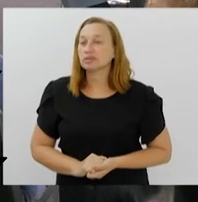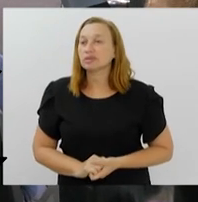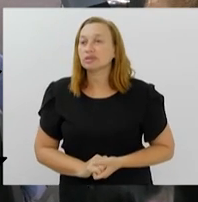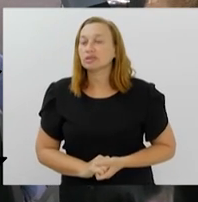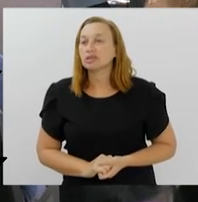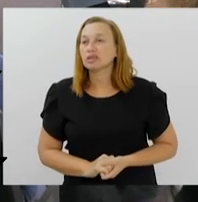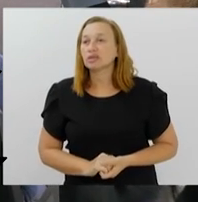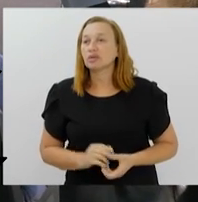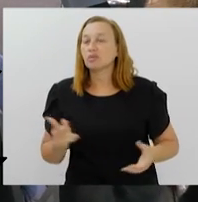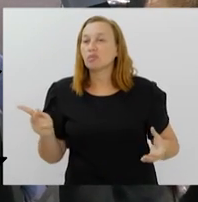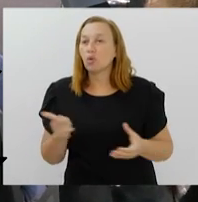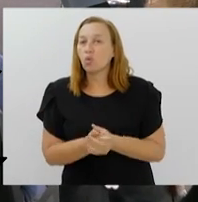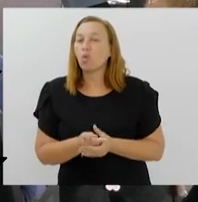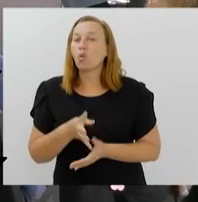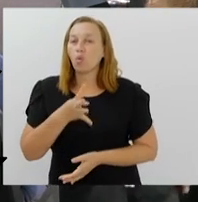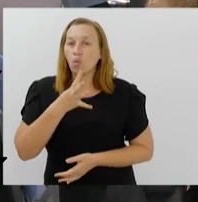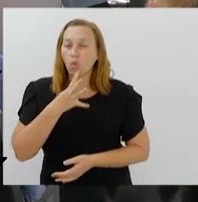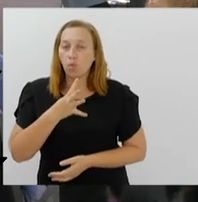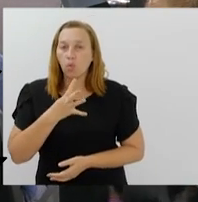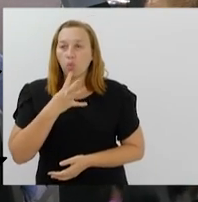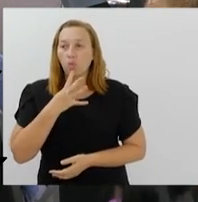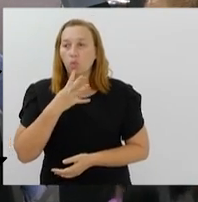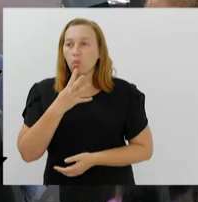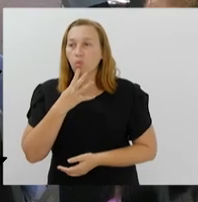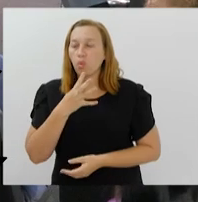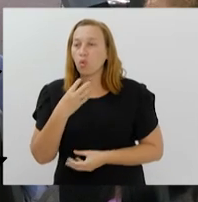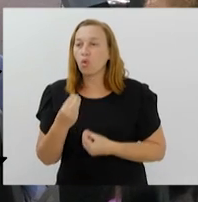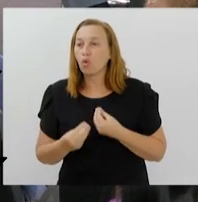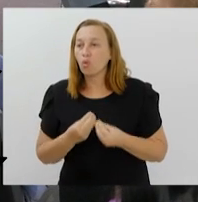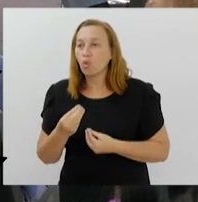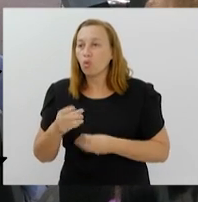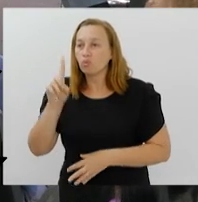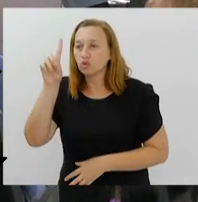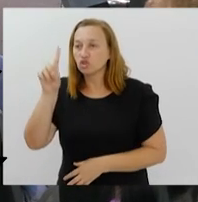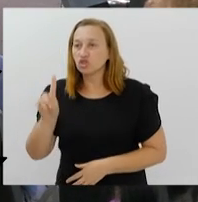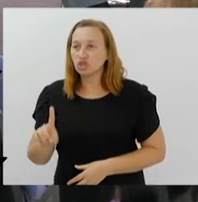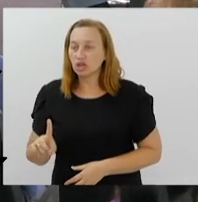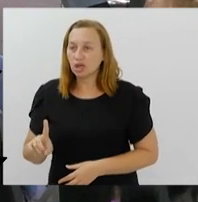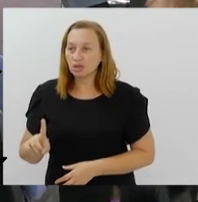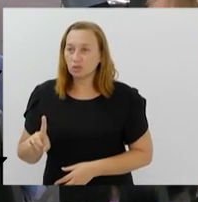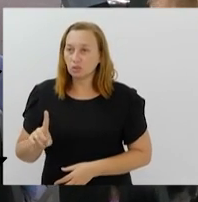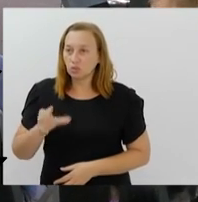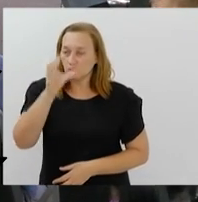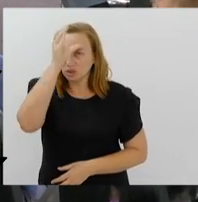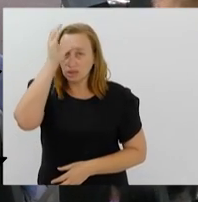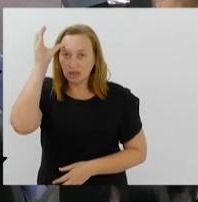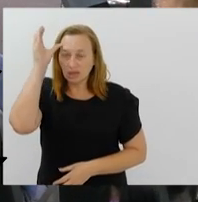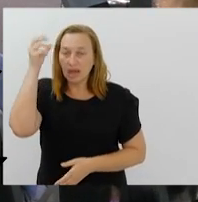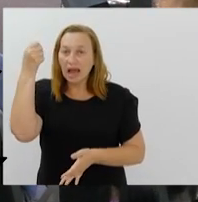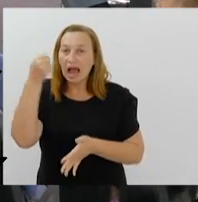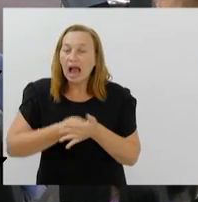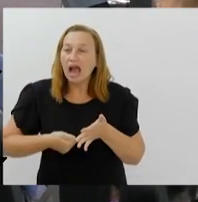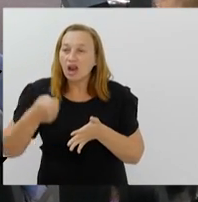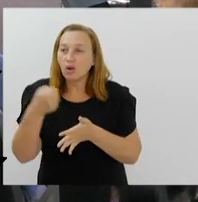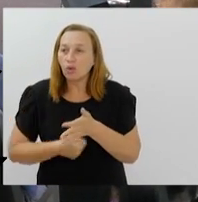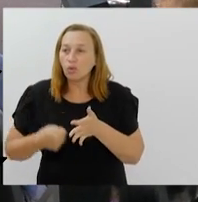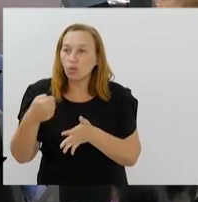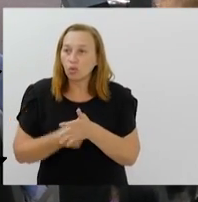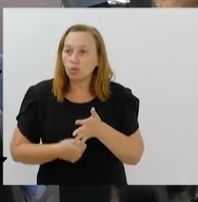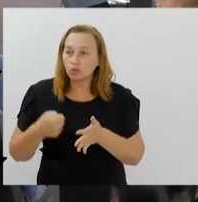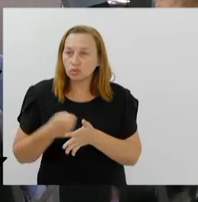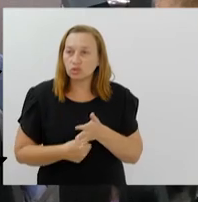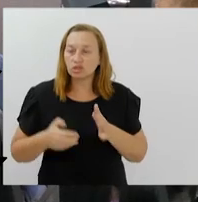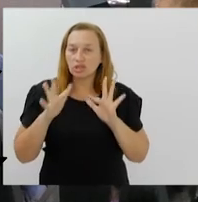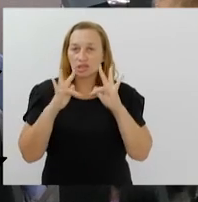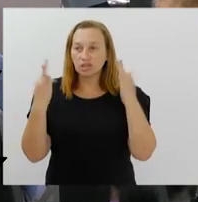Proc reconhece como direito do consumidor a luta dessas